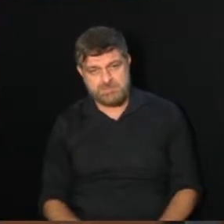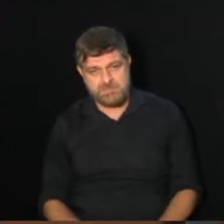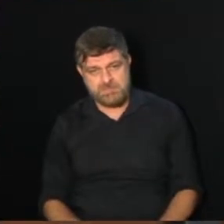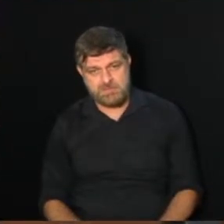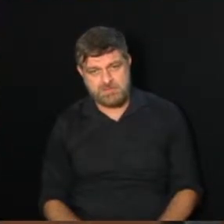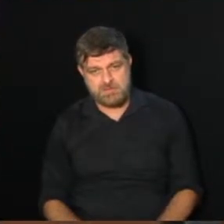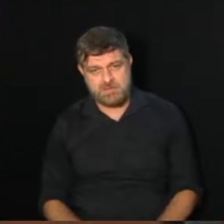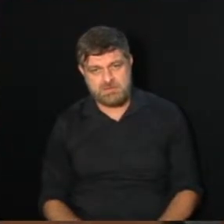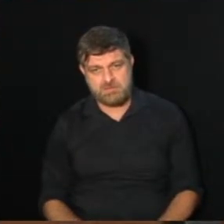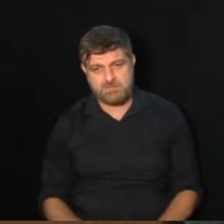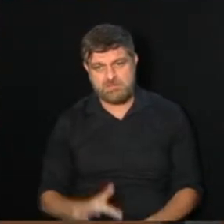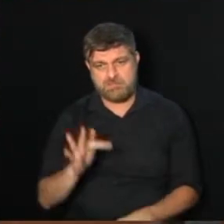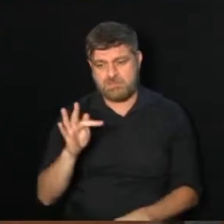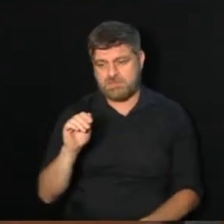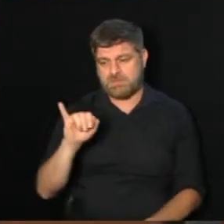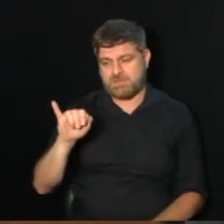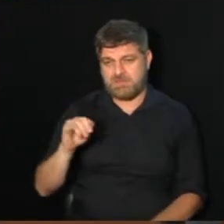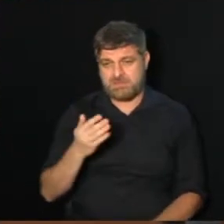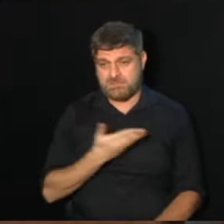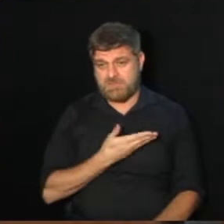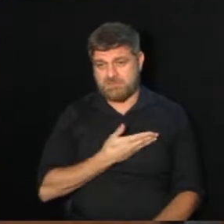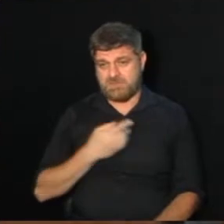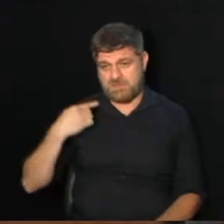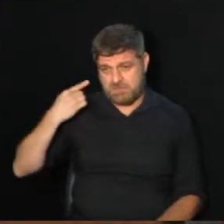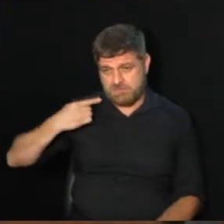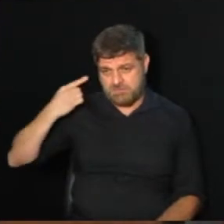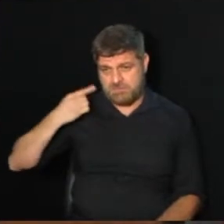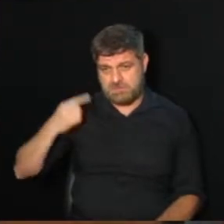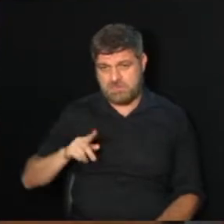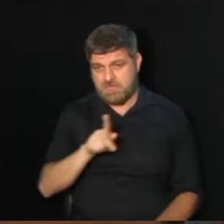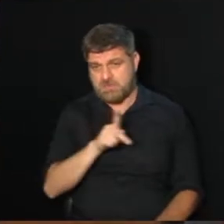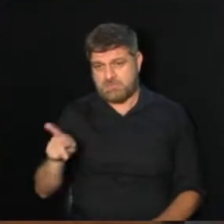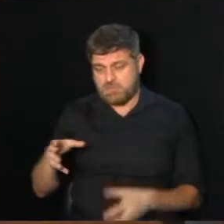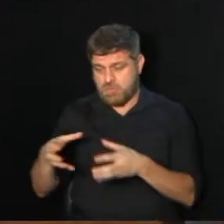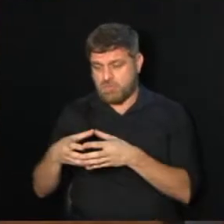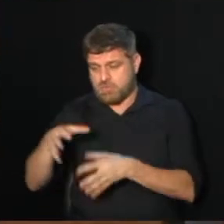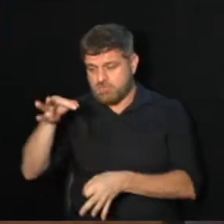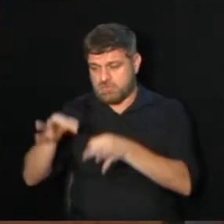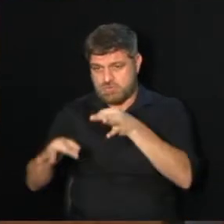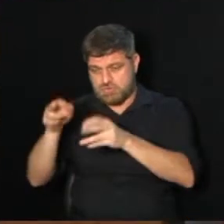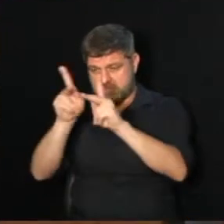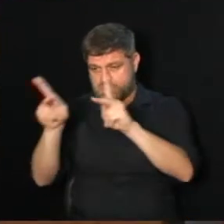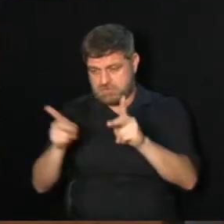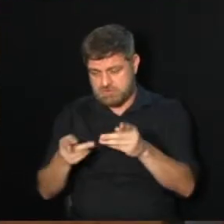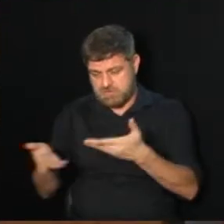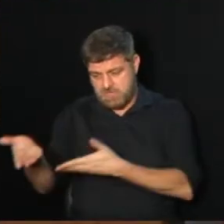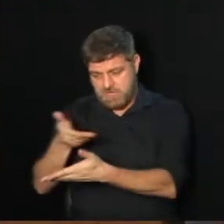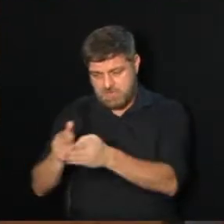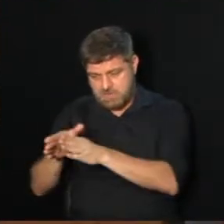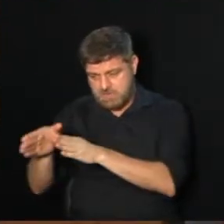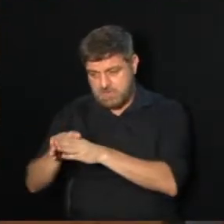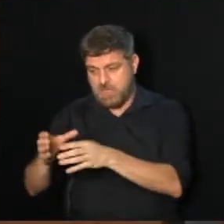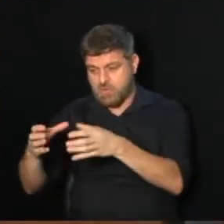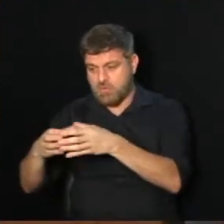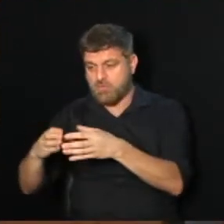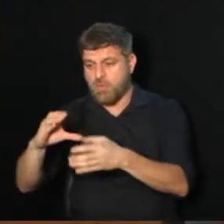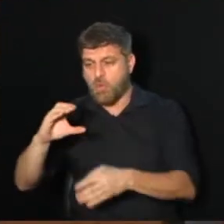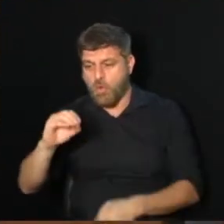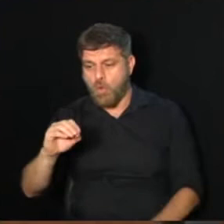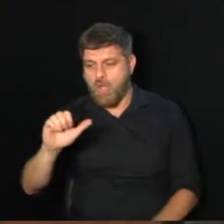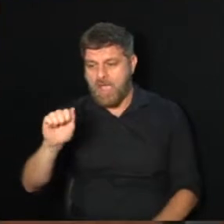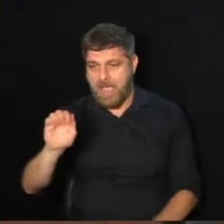um cumprimento a Thaís, minha colega, advogada, presidente da Comissão de Justiça Restaurativa da OAB.